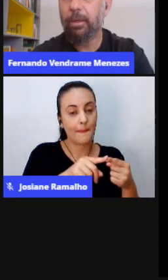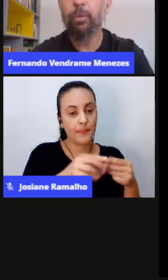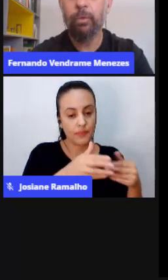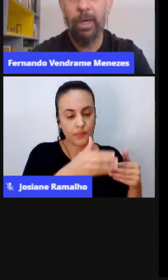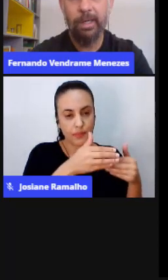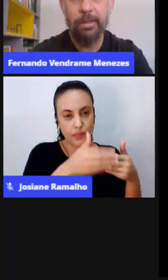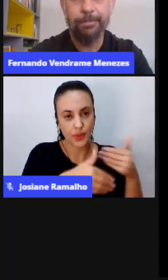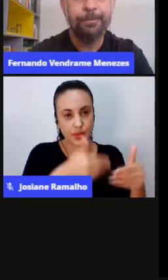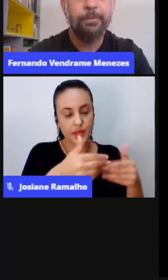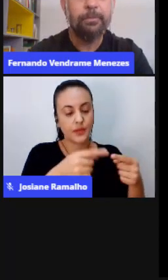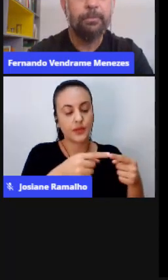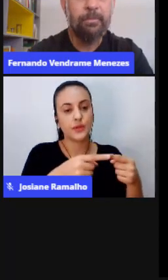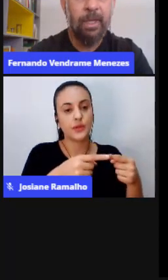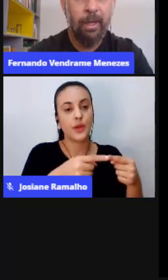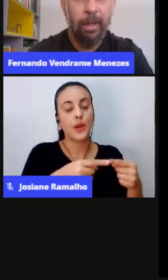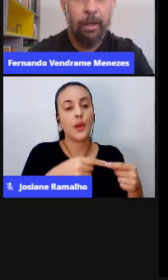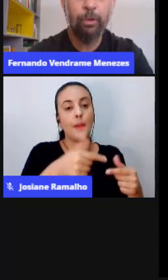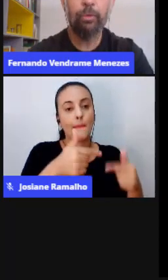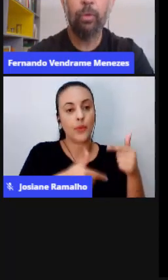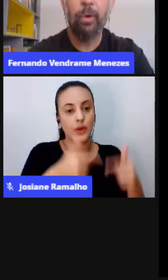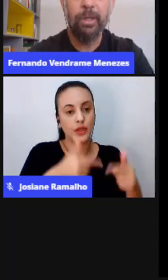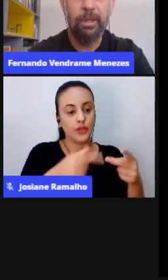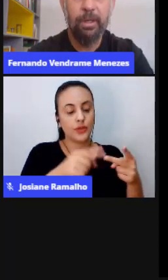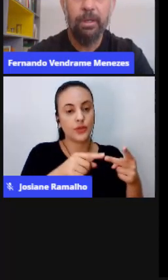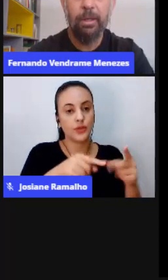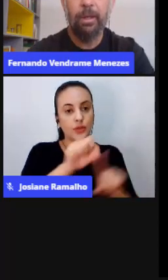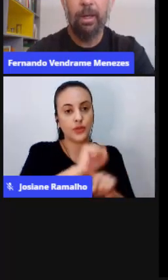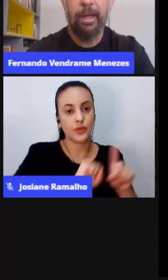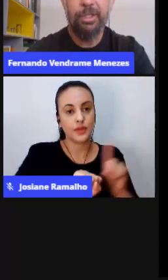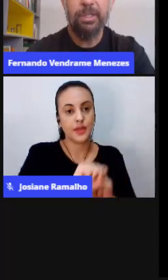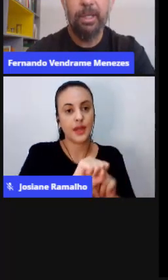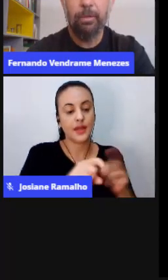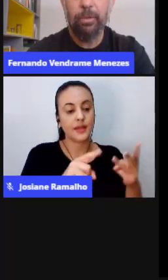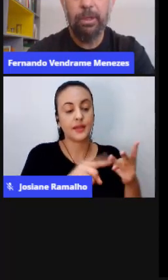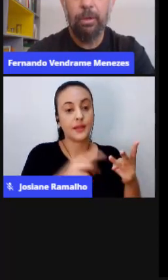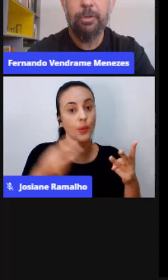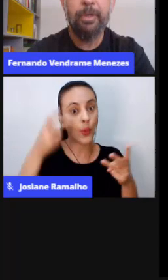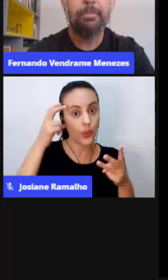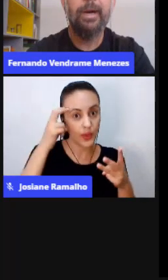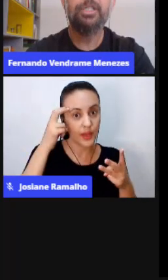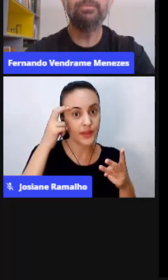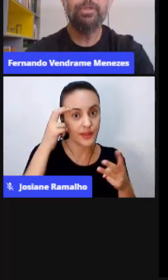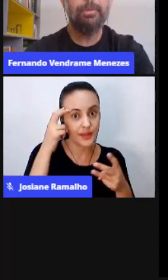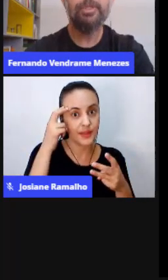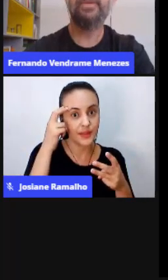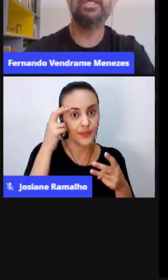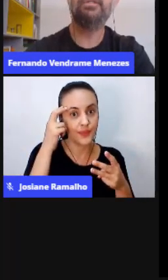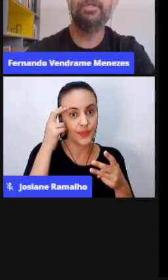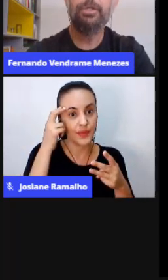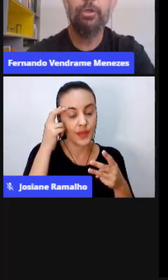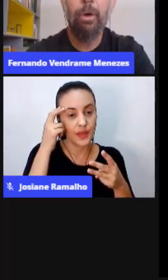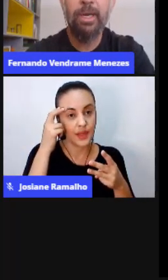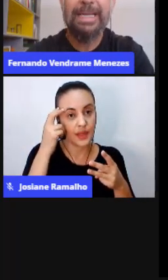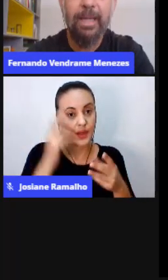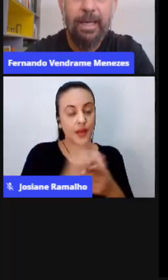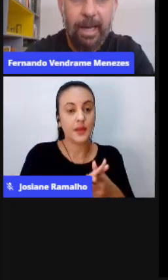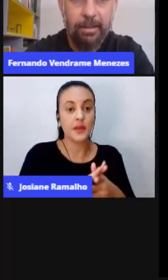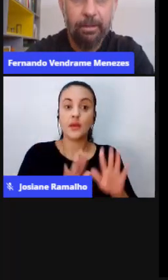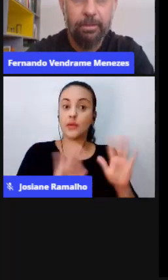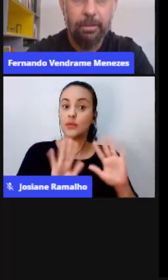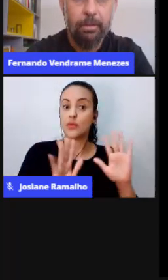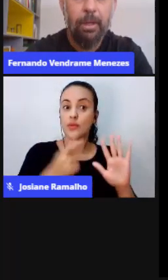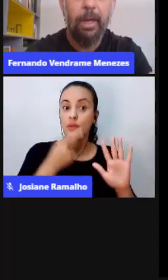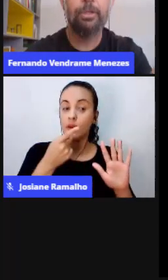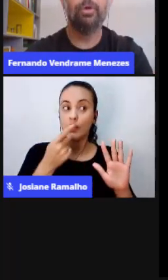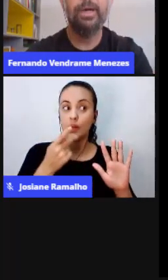sociais e culturais. Eu não estou aqui dizendo que nós partimos de uma perspectiva de história